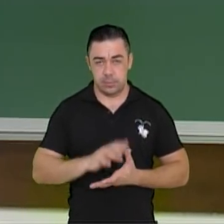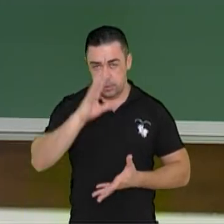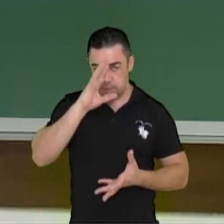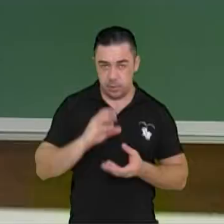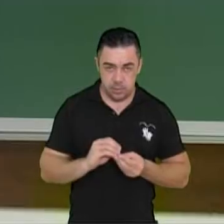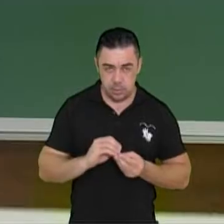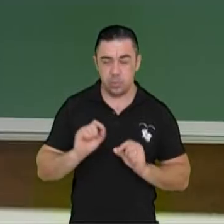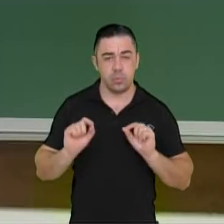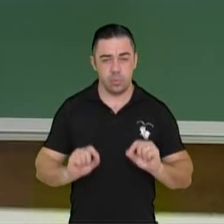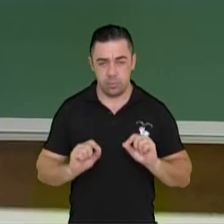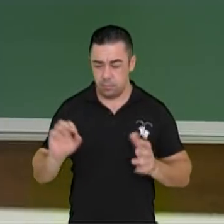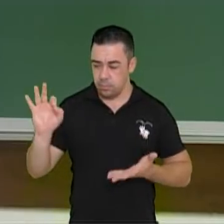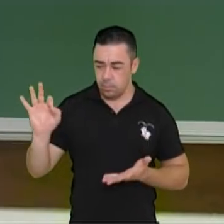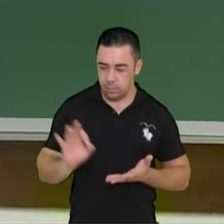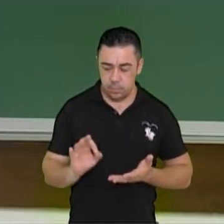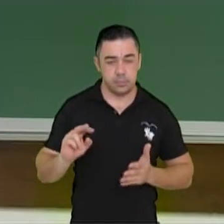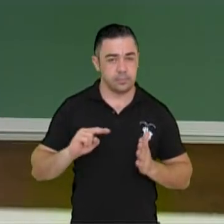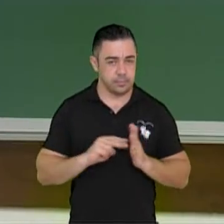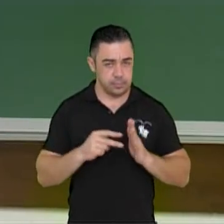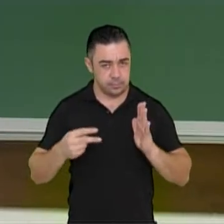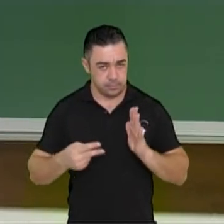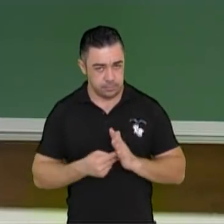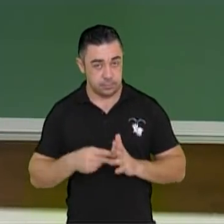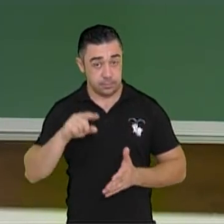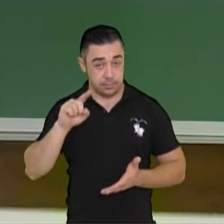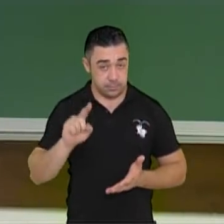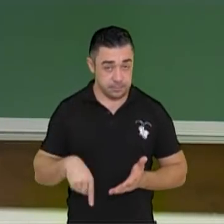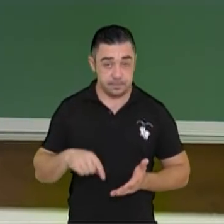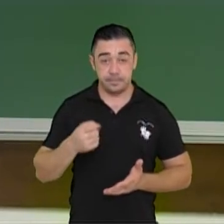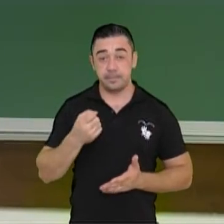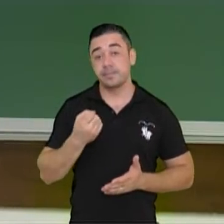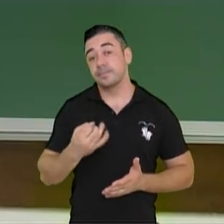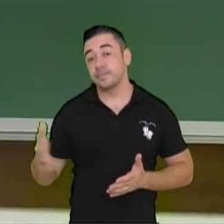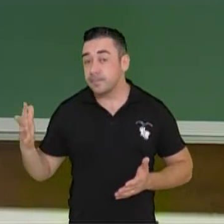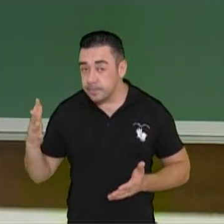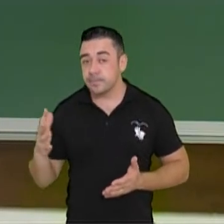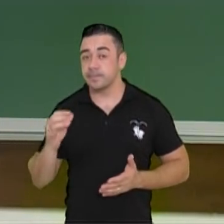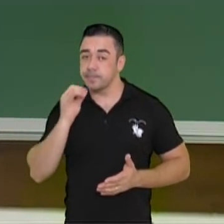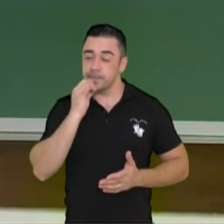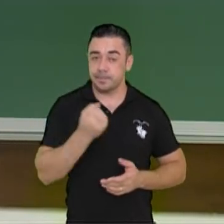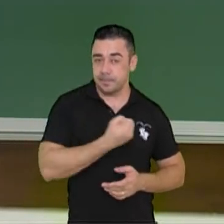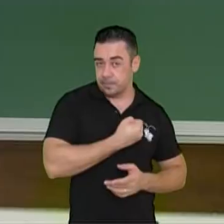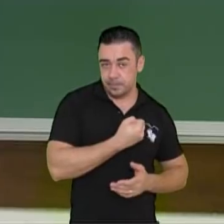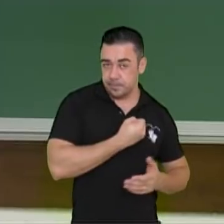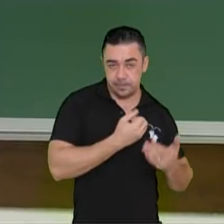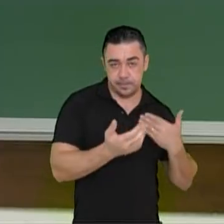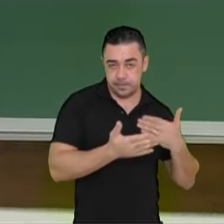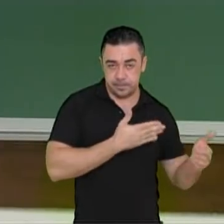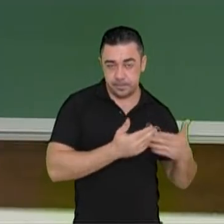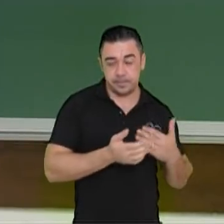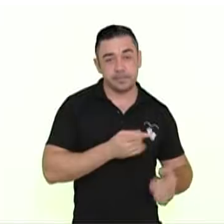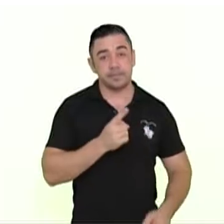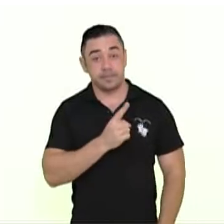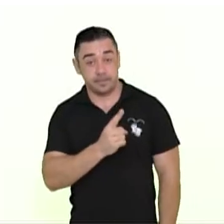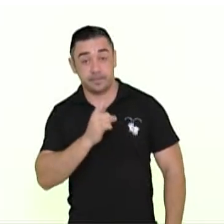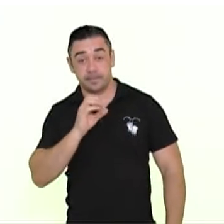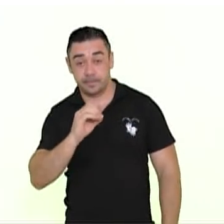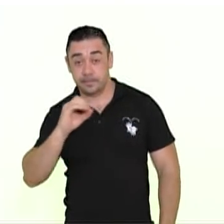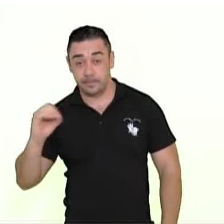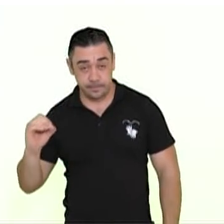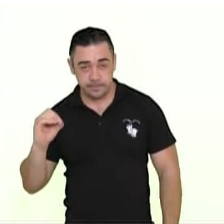Entendemos porcentagem como sendo a razão entre um número qualquer e 100,